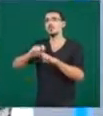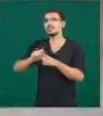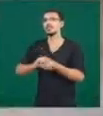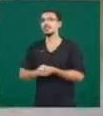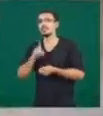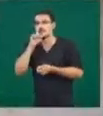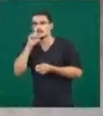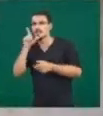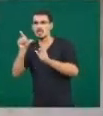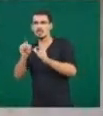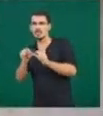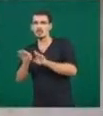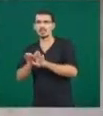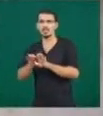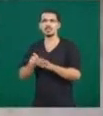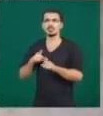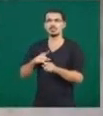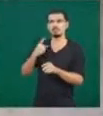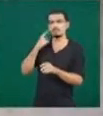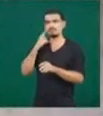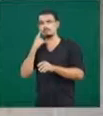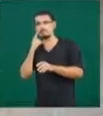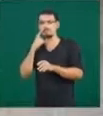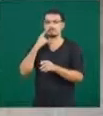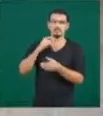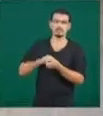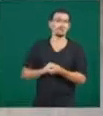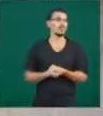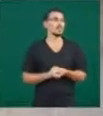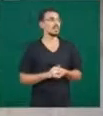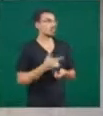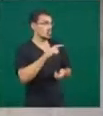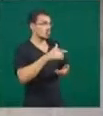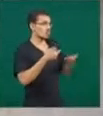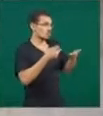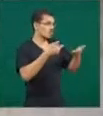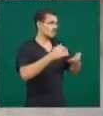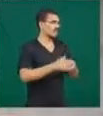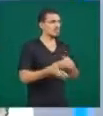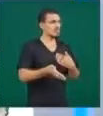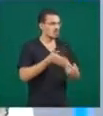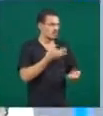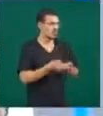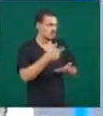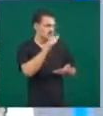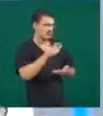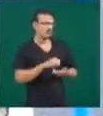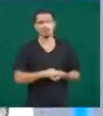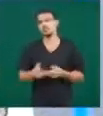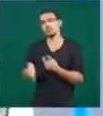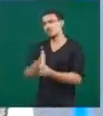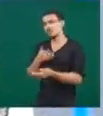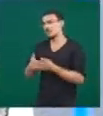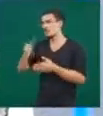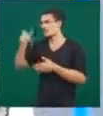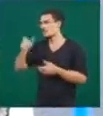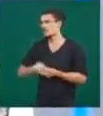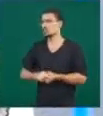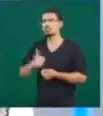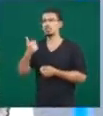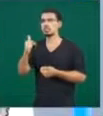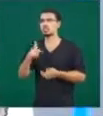Né? Que bom. Então, professora, reforça o convite para quem nos acompanha. É para qualquer pessoa? Para qualquer pessoa, não tem restrição de